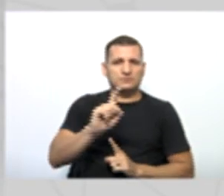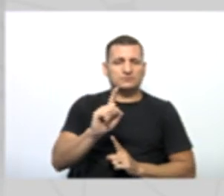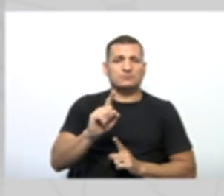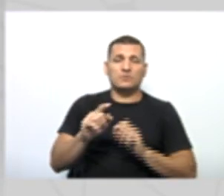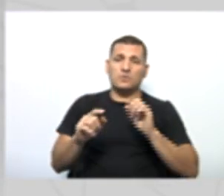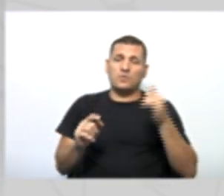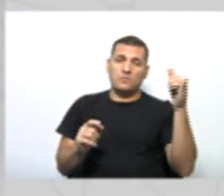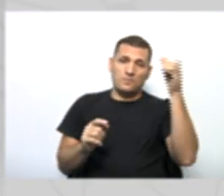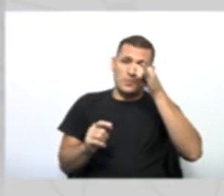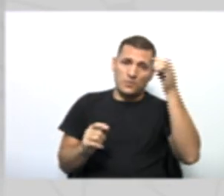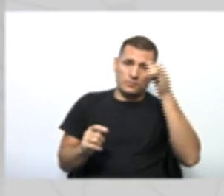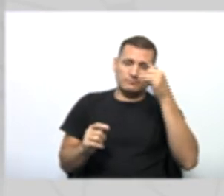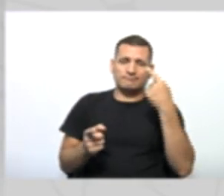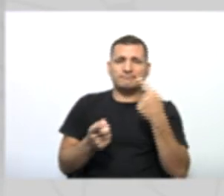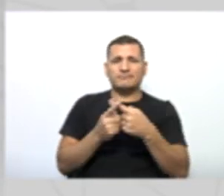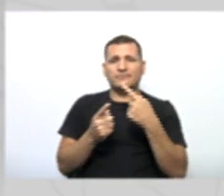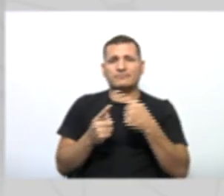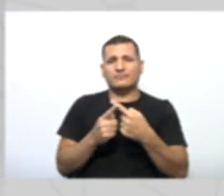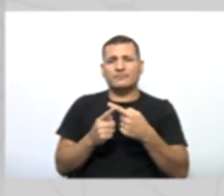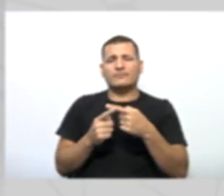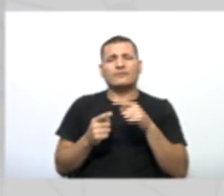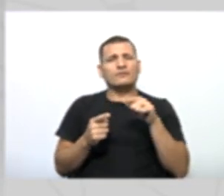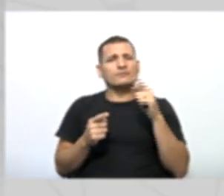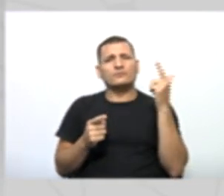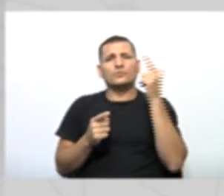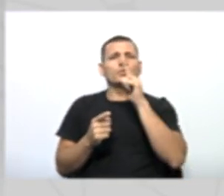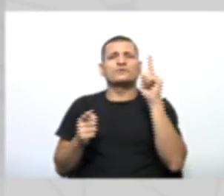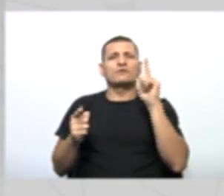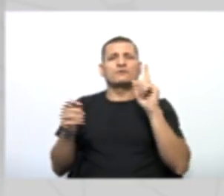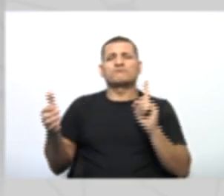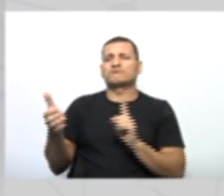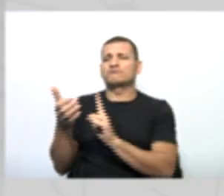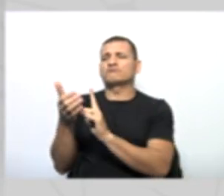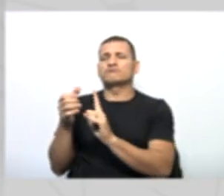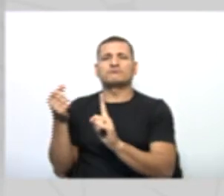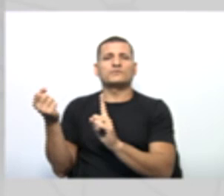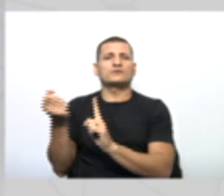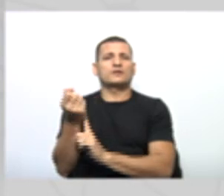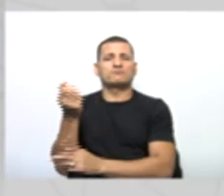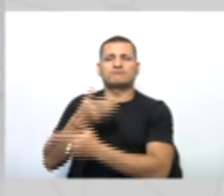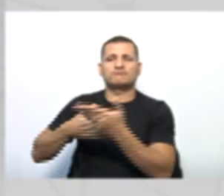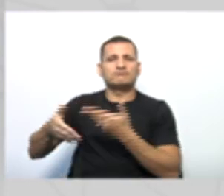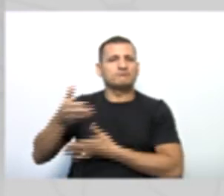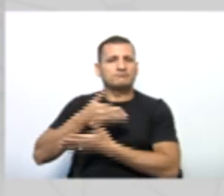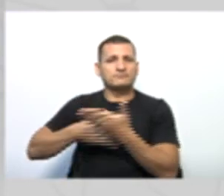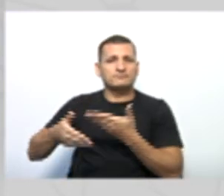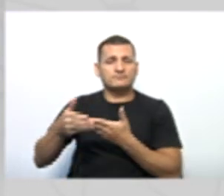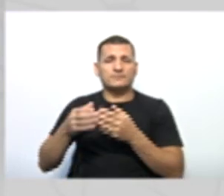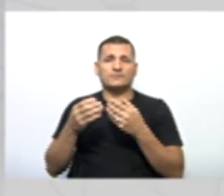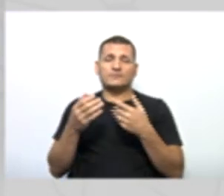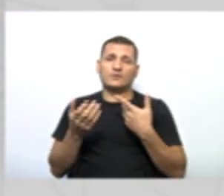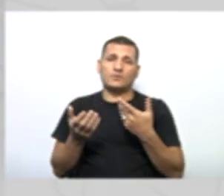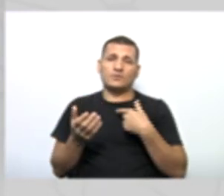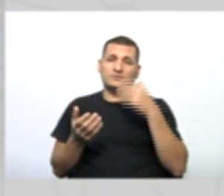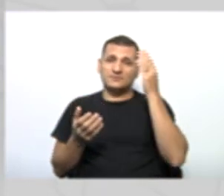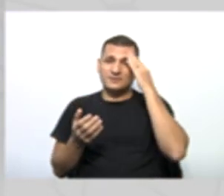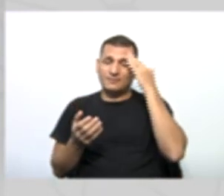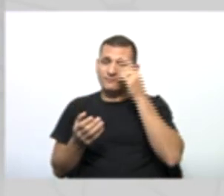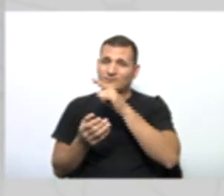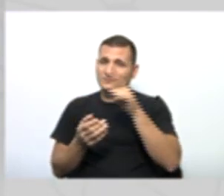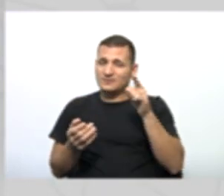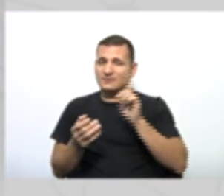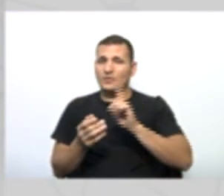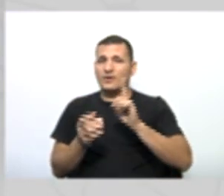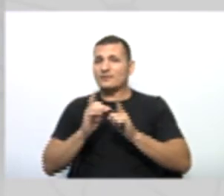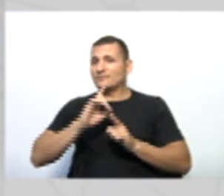uma besta porque ele não consegue viver com ninguém. Como eu sei que nenhum de vocês que estão assistindo essa aula são deuses,